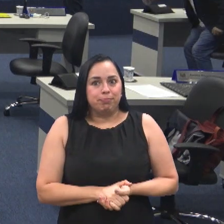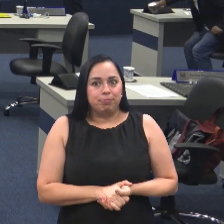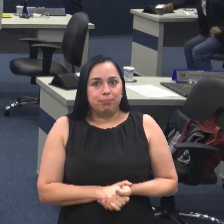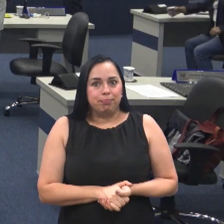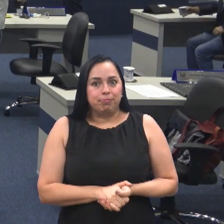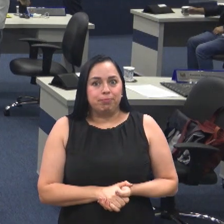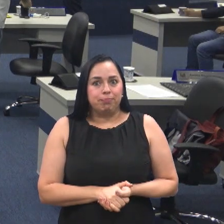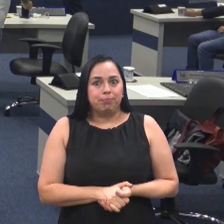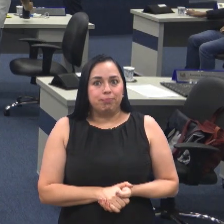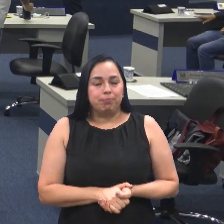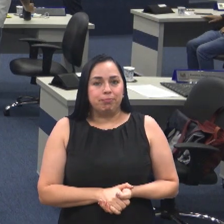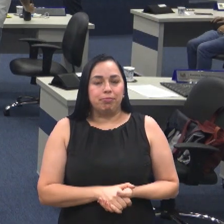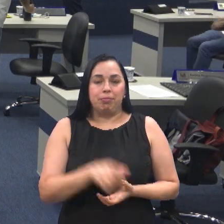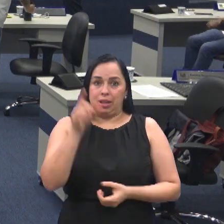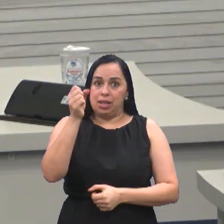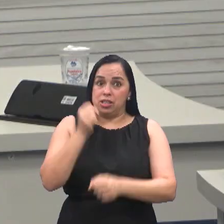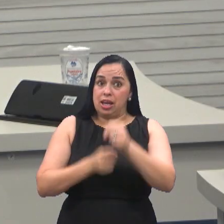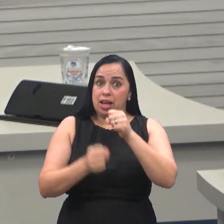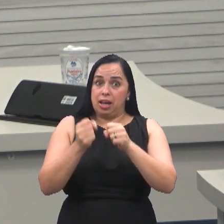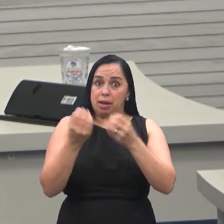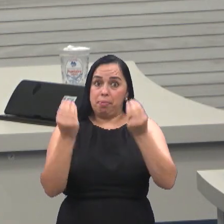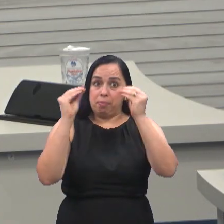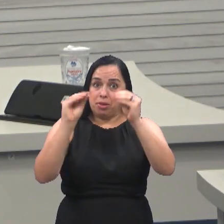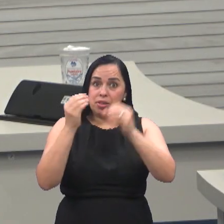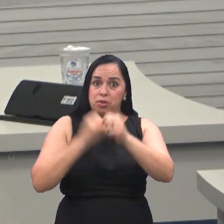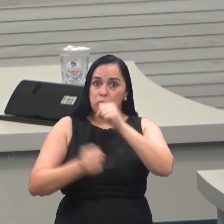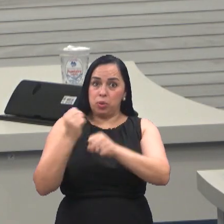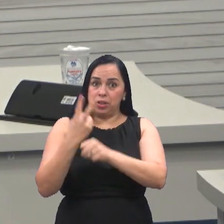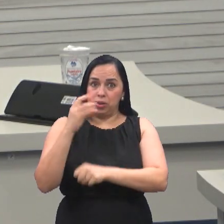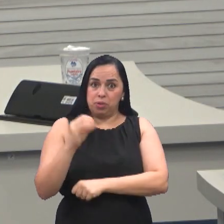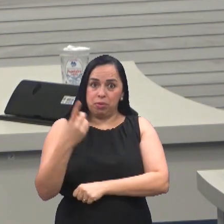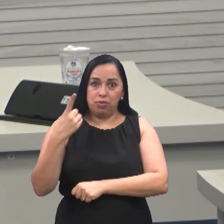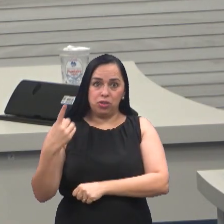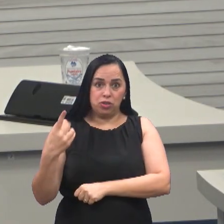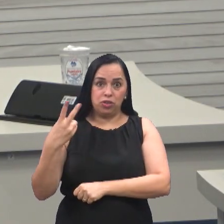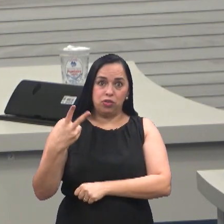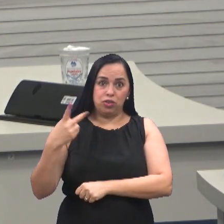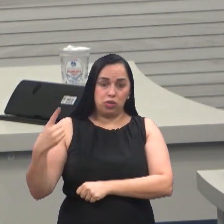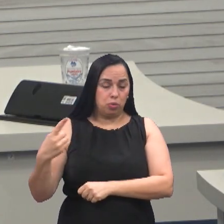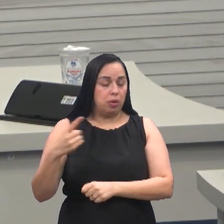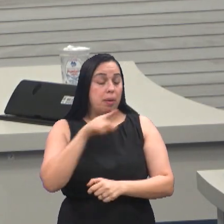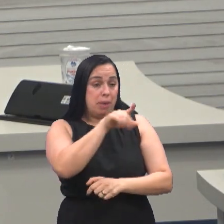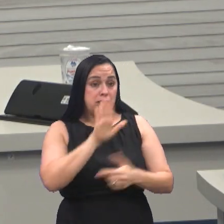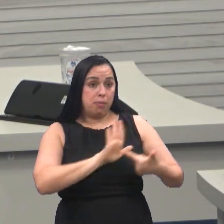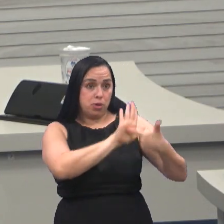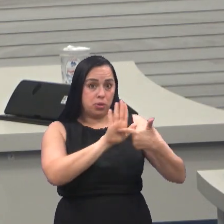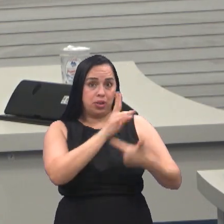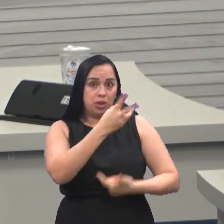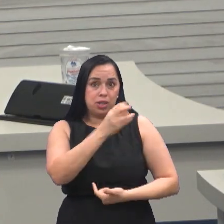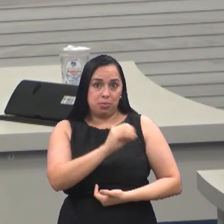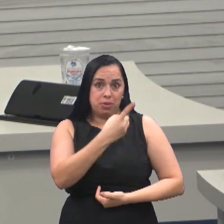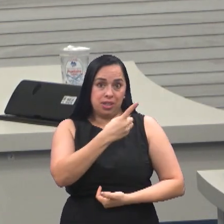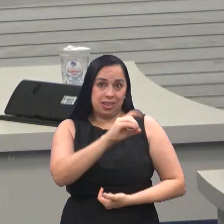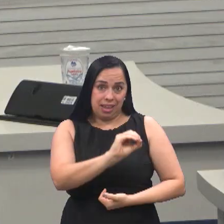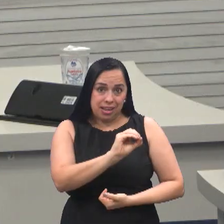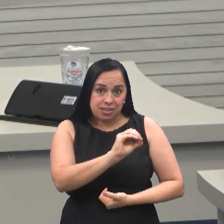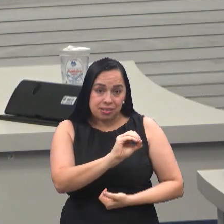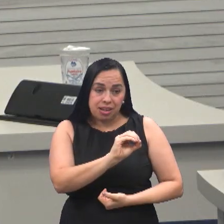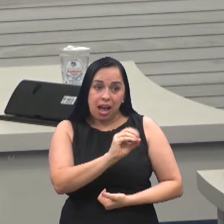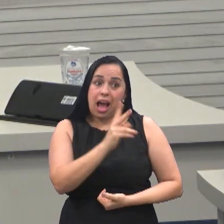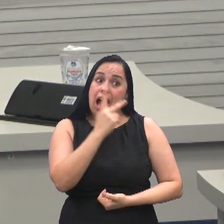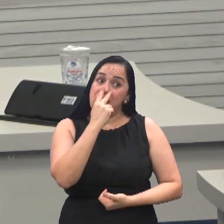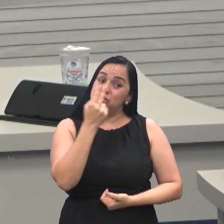essa ainda é de 2021. Você apresentou algumas de 2010 que você não deve ter visto as postagens. Você recebeu de